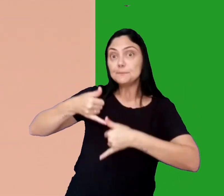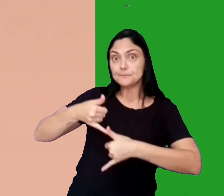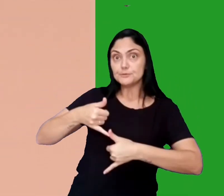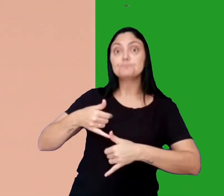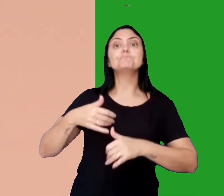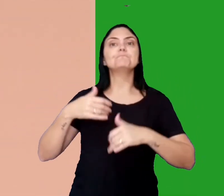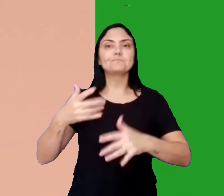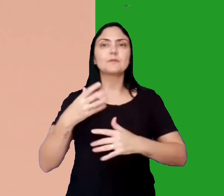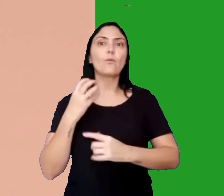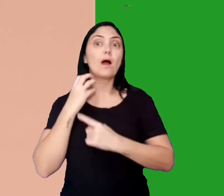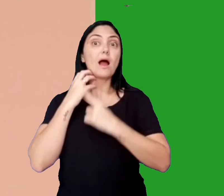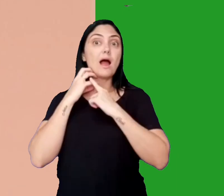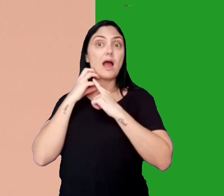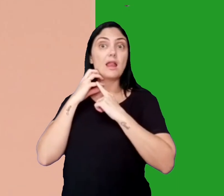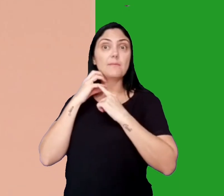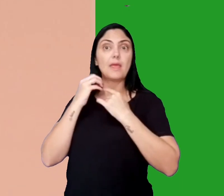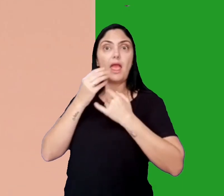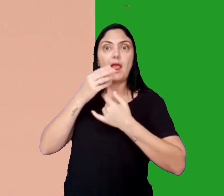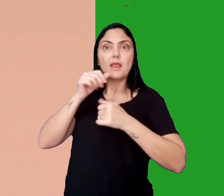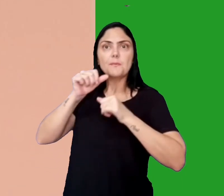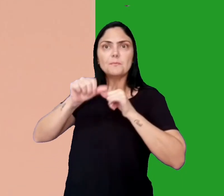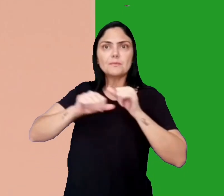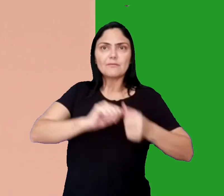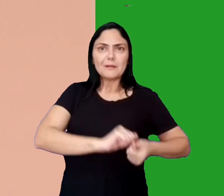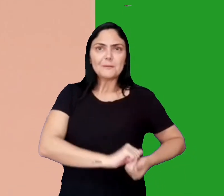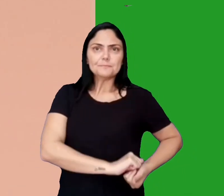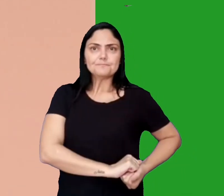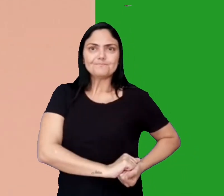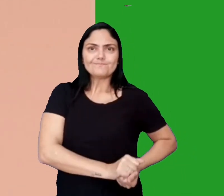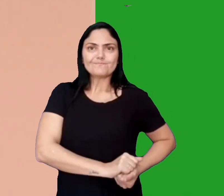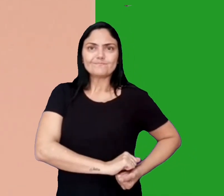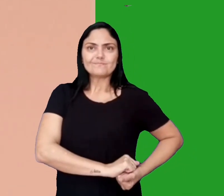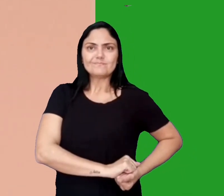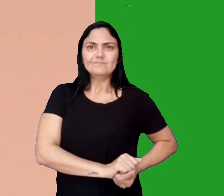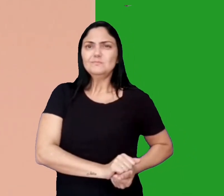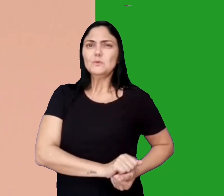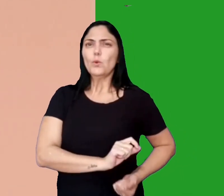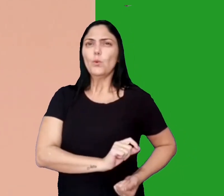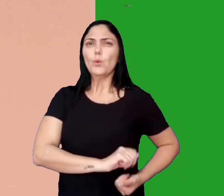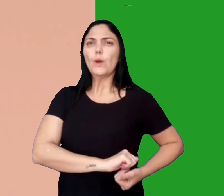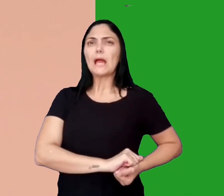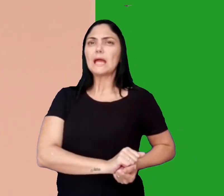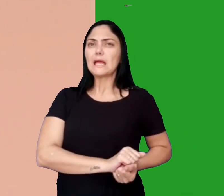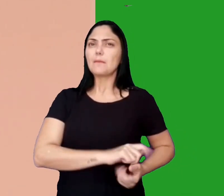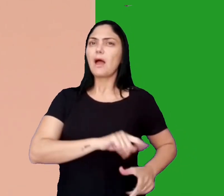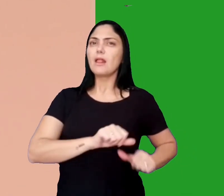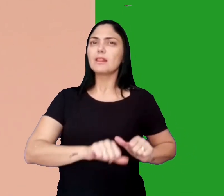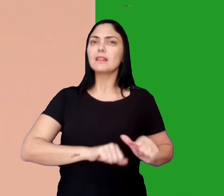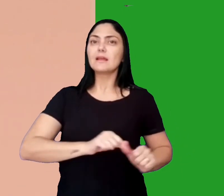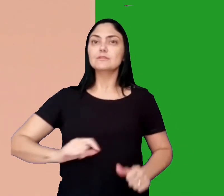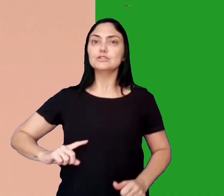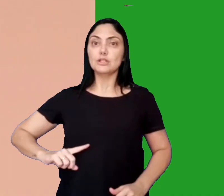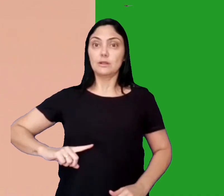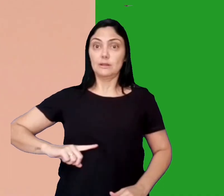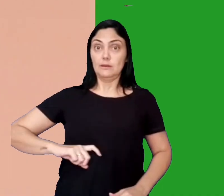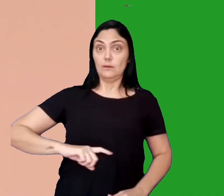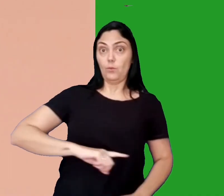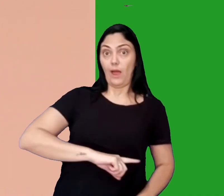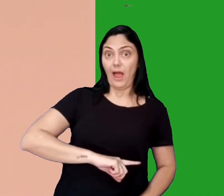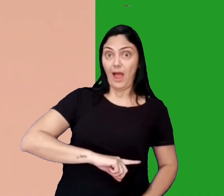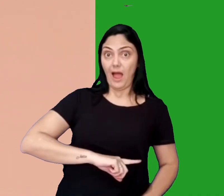suco gástrico, o bolo alimentar se transforma em quimo, uma massa espumosa e acidificada, que aos poucos passa para o intestino